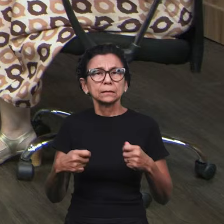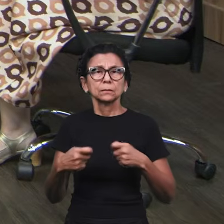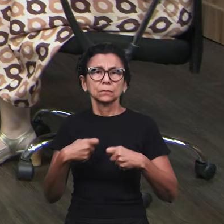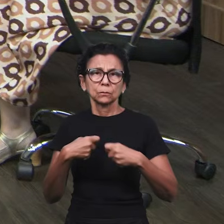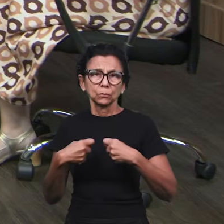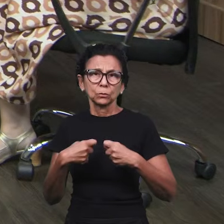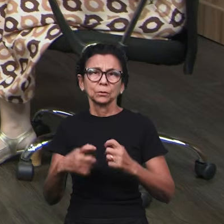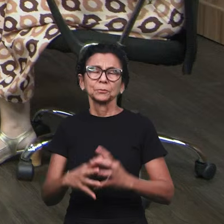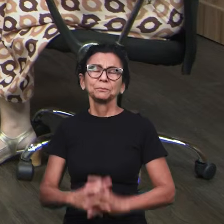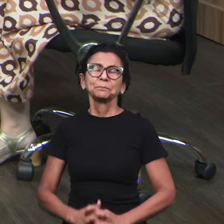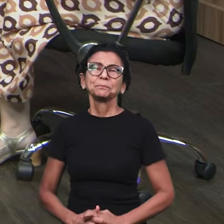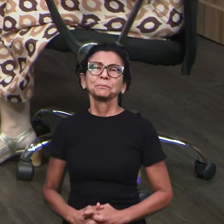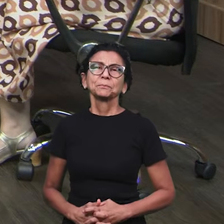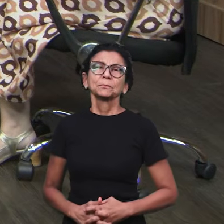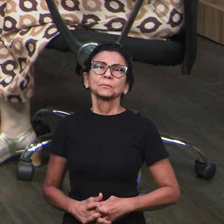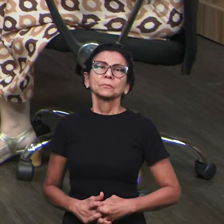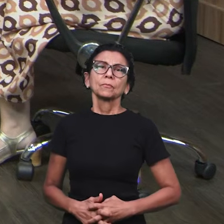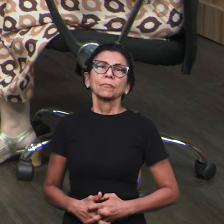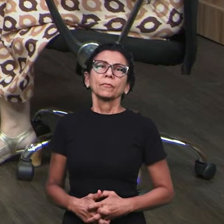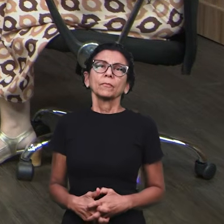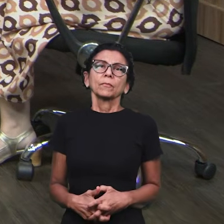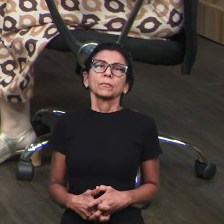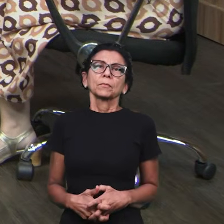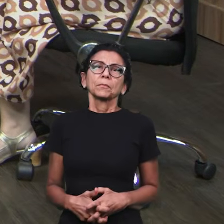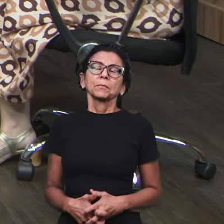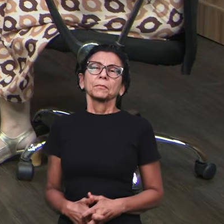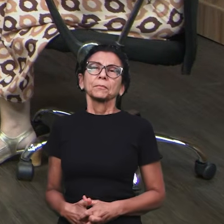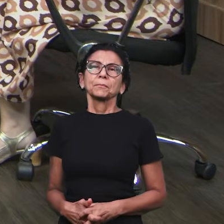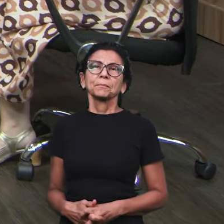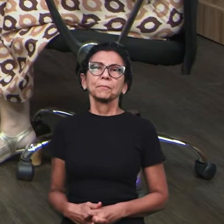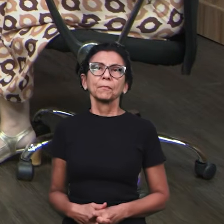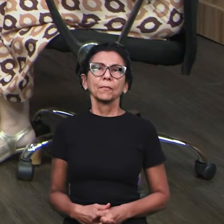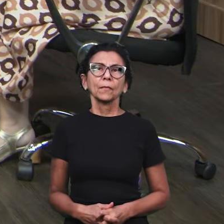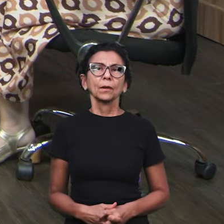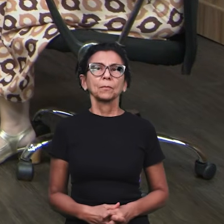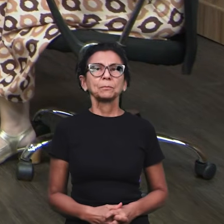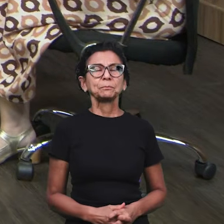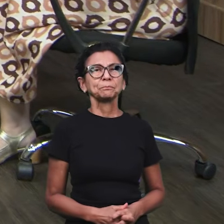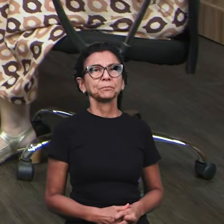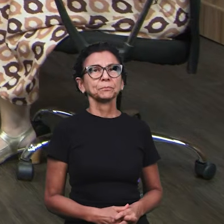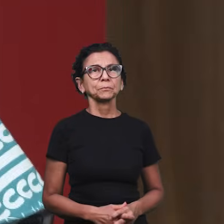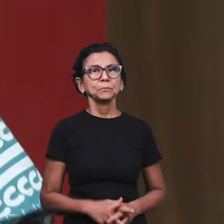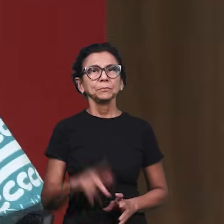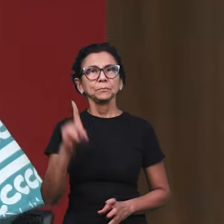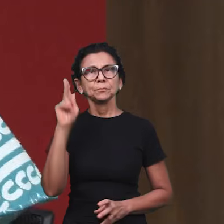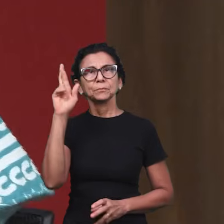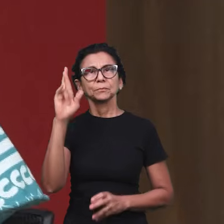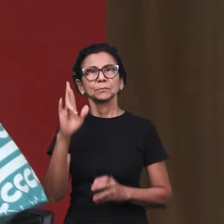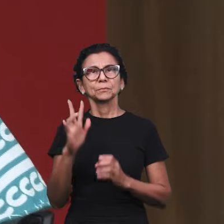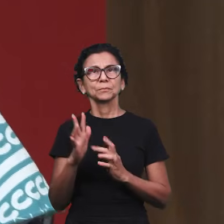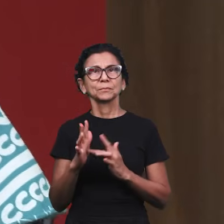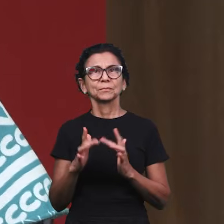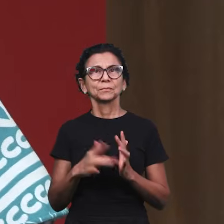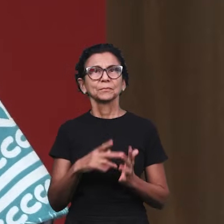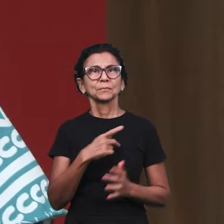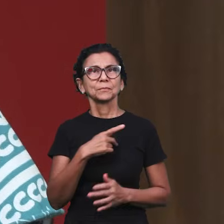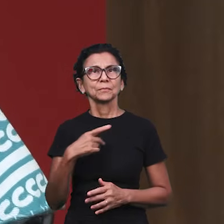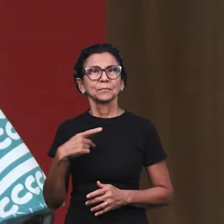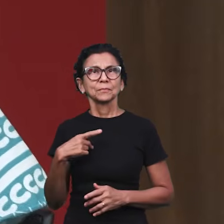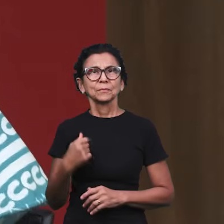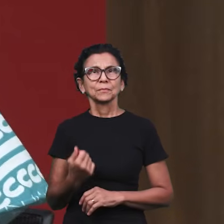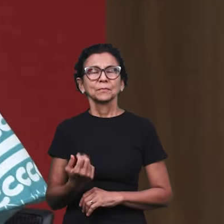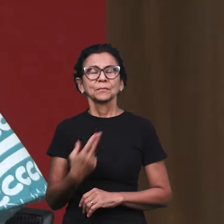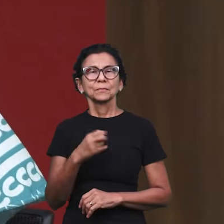Amém. Amém. Vamos para mais uma participação, a última jovem. A paz do Senhor, pastor, paz do Senhor, irmãos. Meu nome